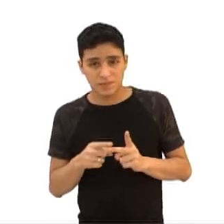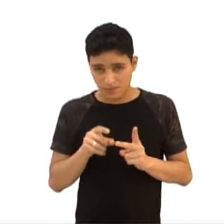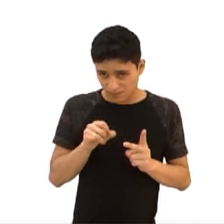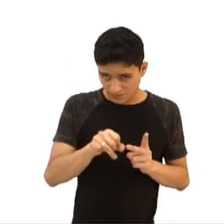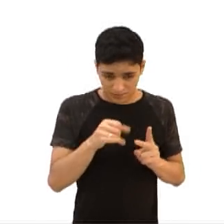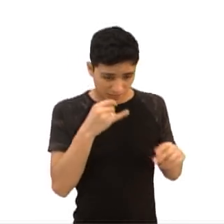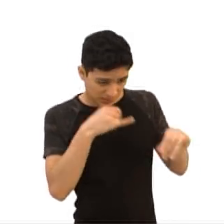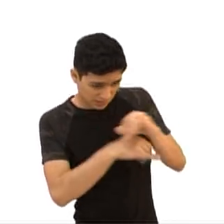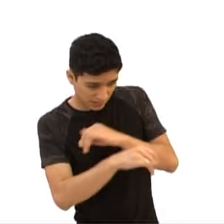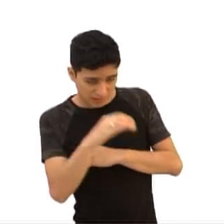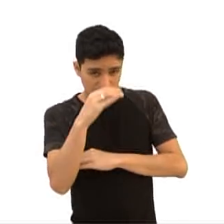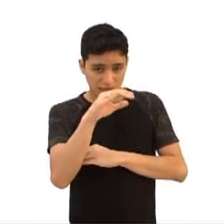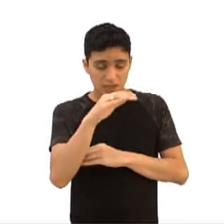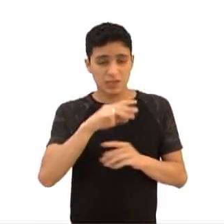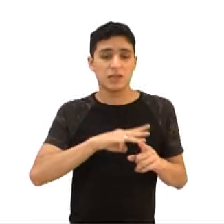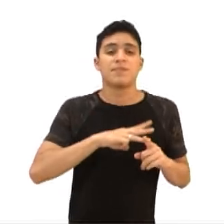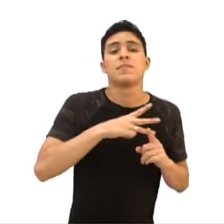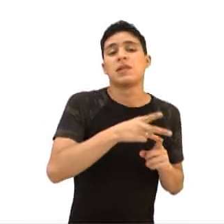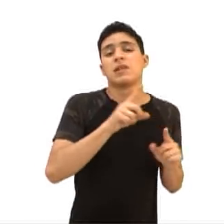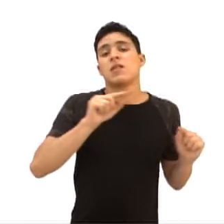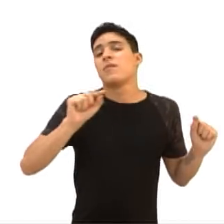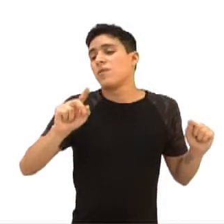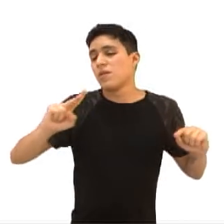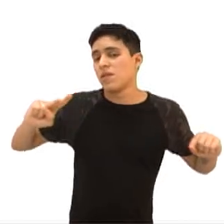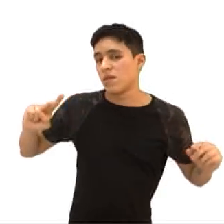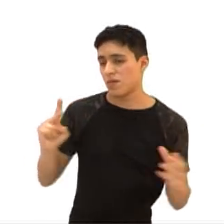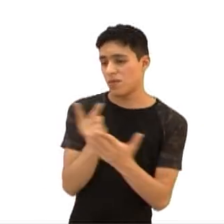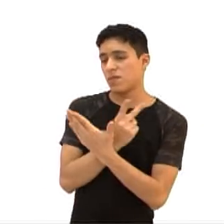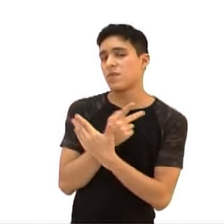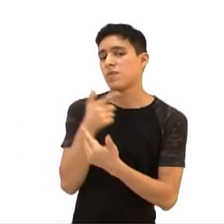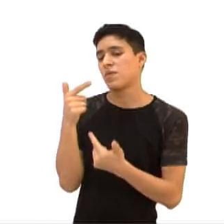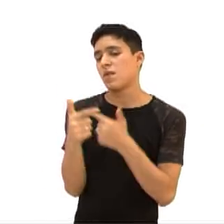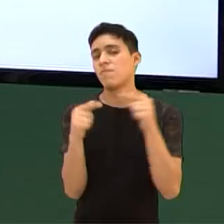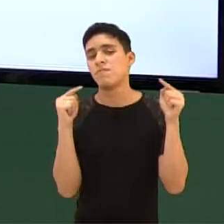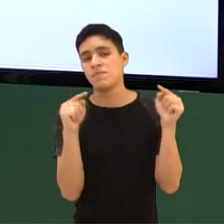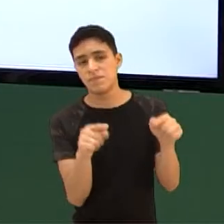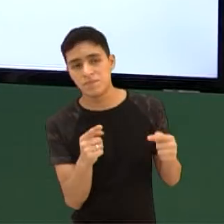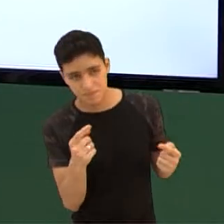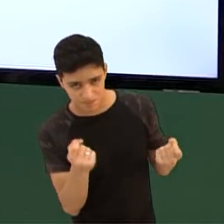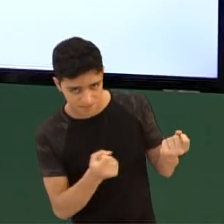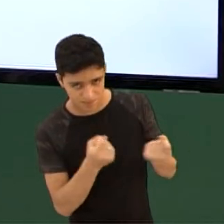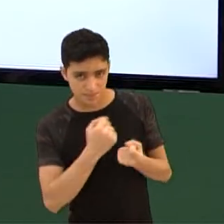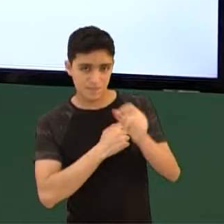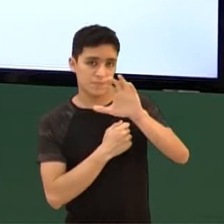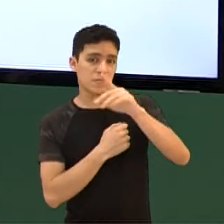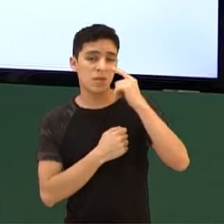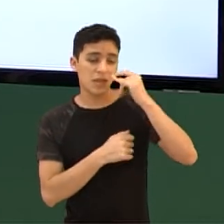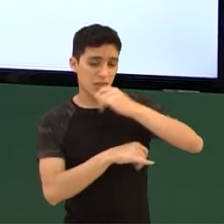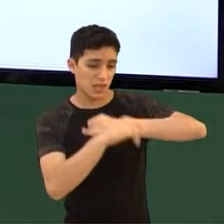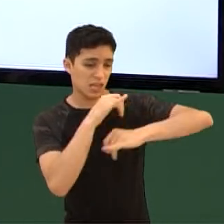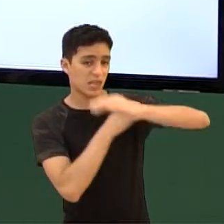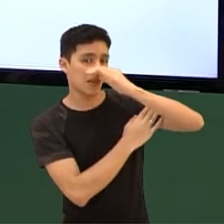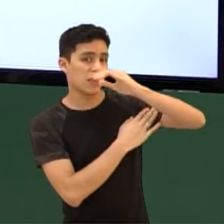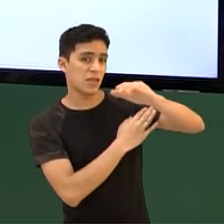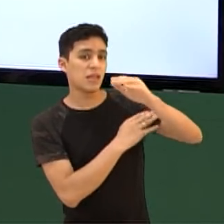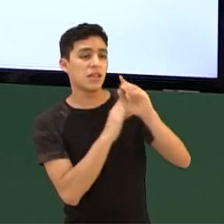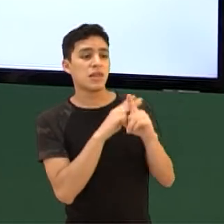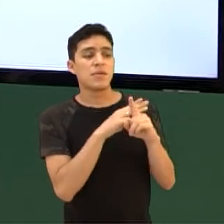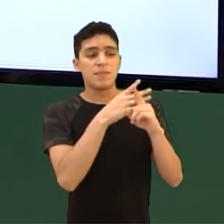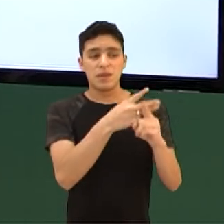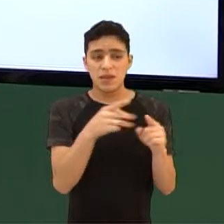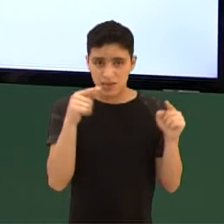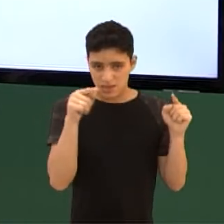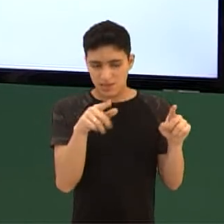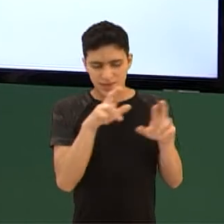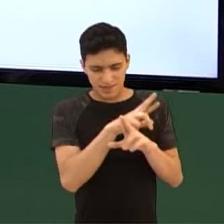energia cinética do veículo triplica, o que acontece com o trabalho realizado sobre ele? Vejam que nós estamos falando em energia cinética triplicada aqui